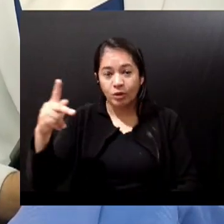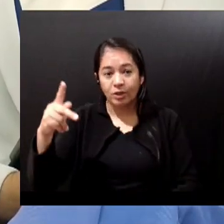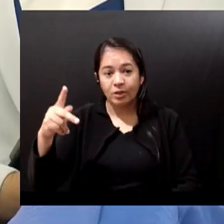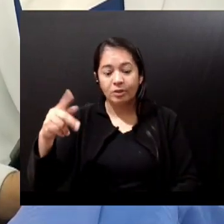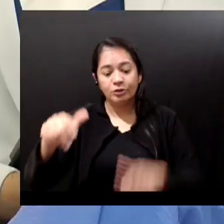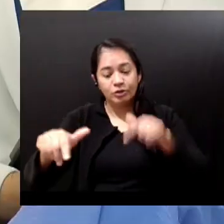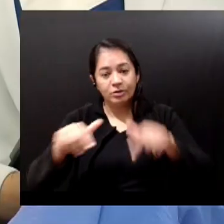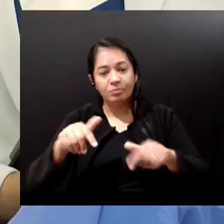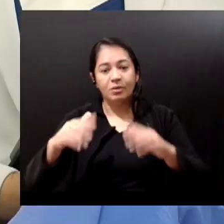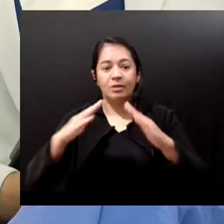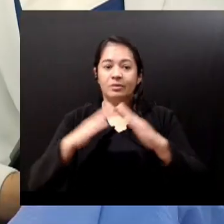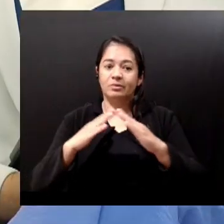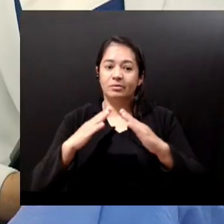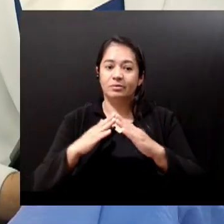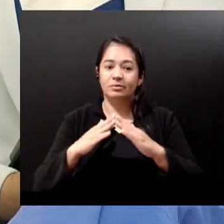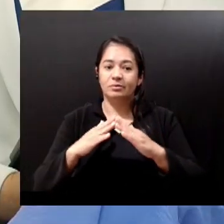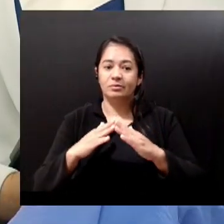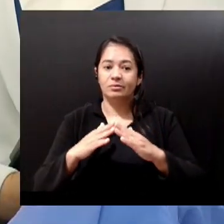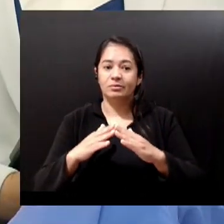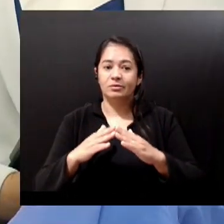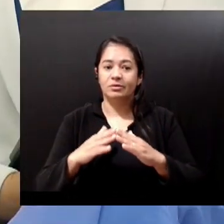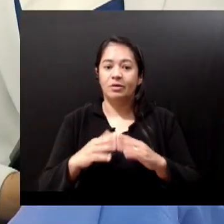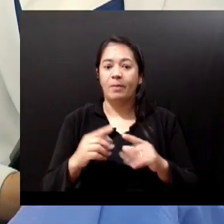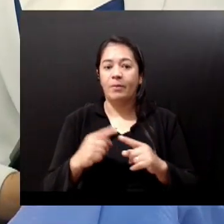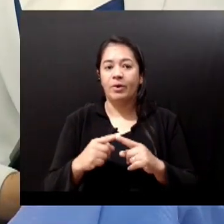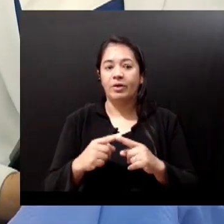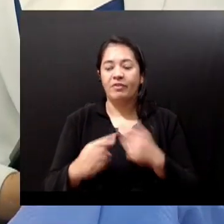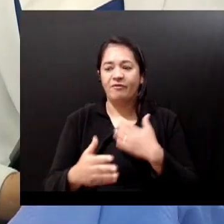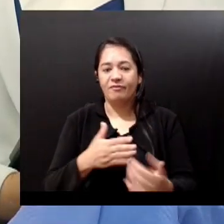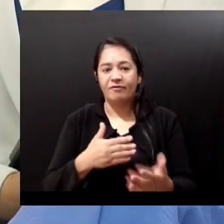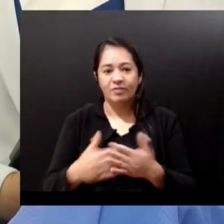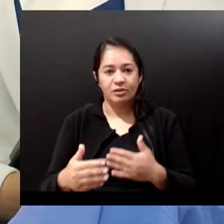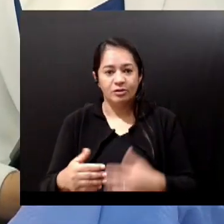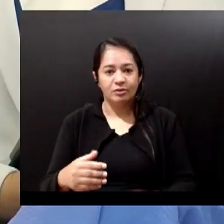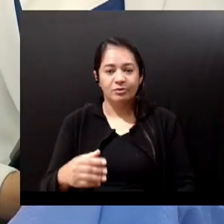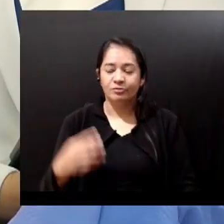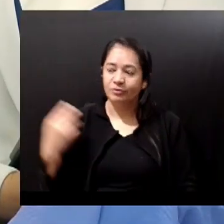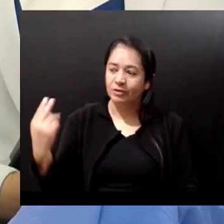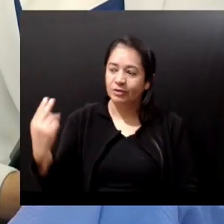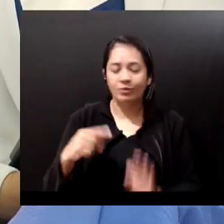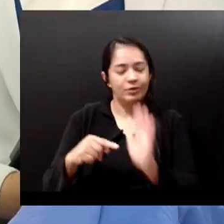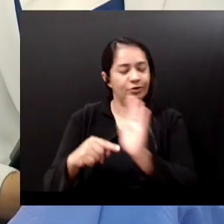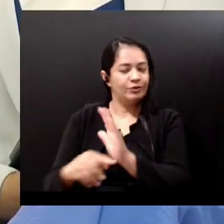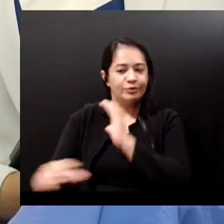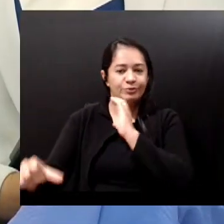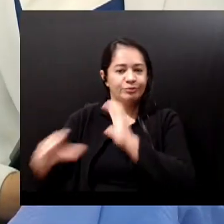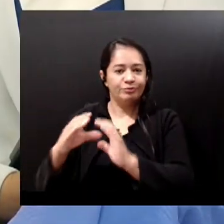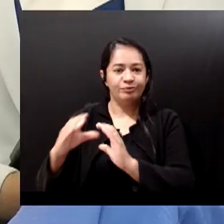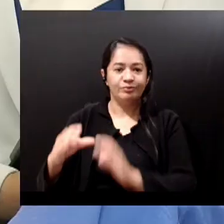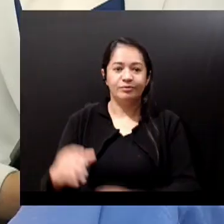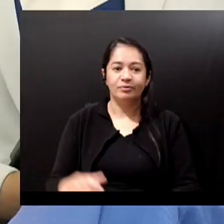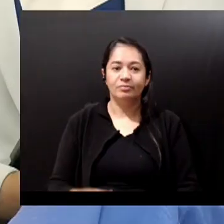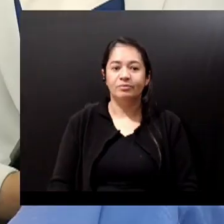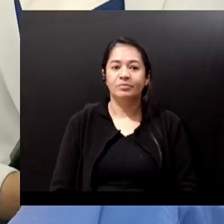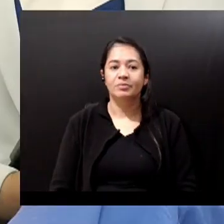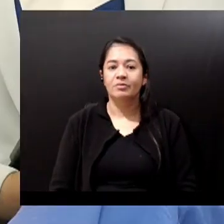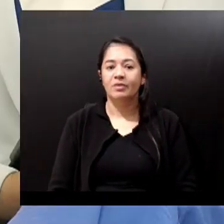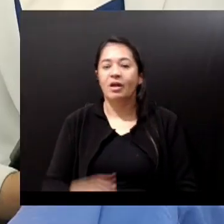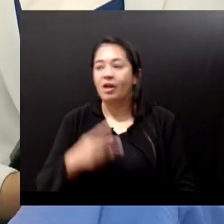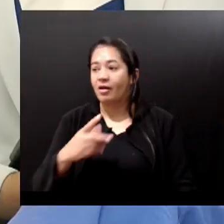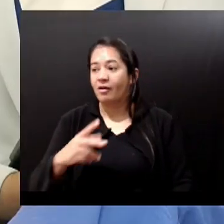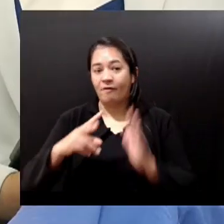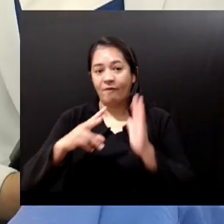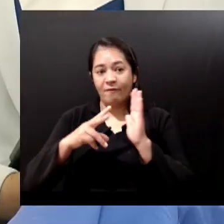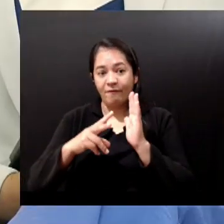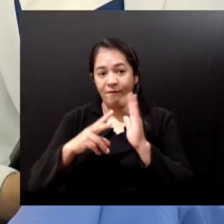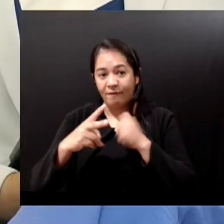Essa ideia de fazer de qualquer jeito não te ajuda na comunicação não verbal e verbal com o seu trabalho. Basta entrar no YouTube, aí vão